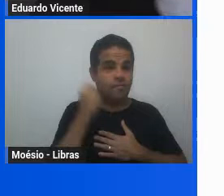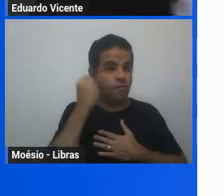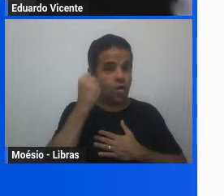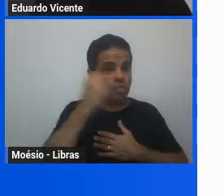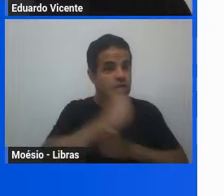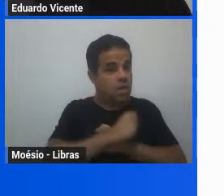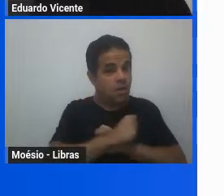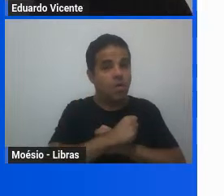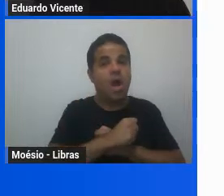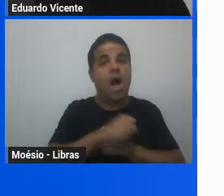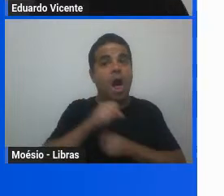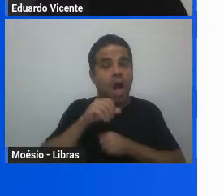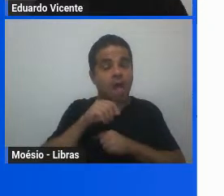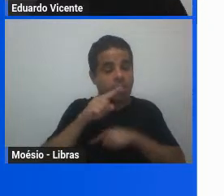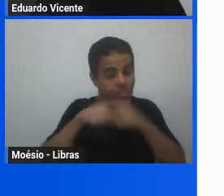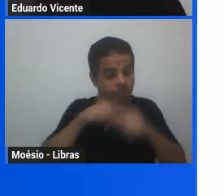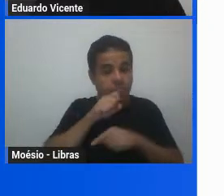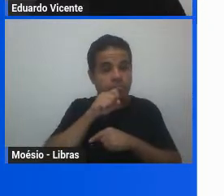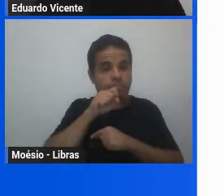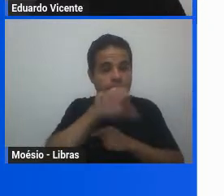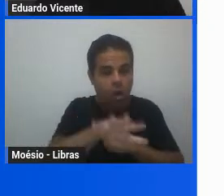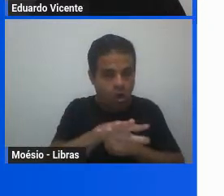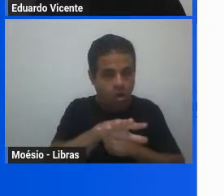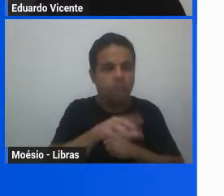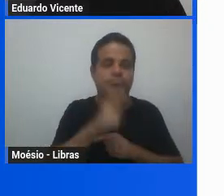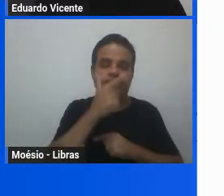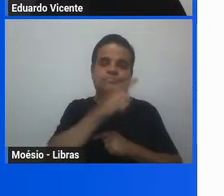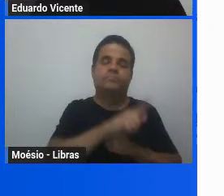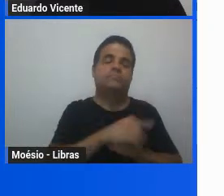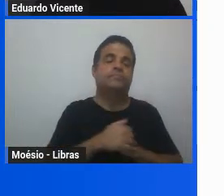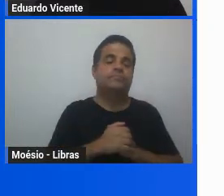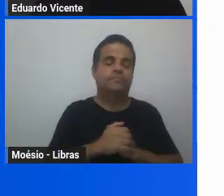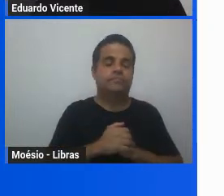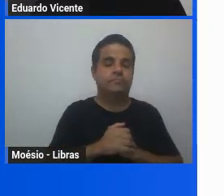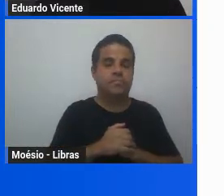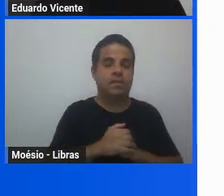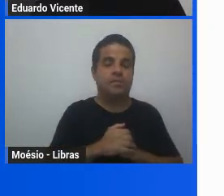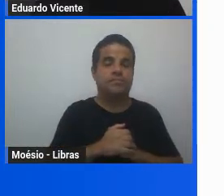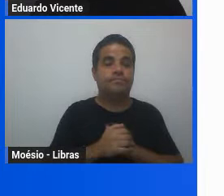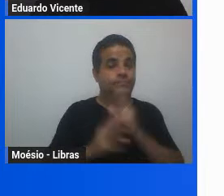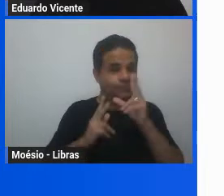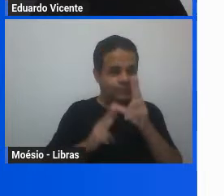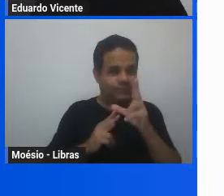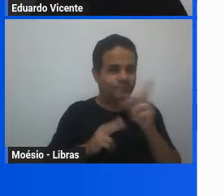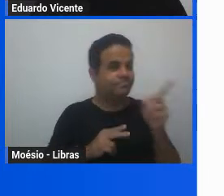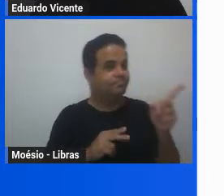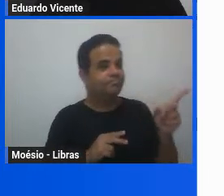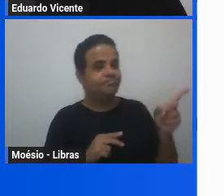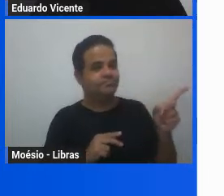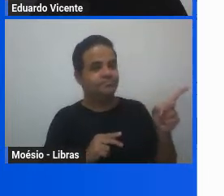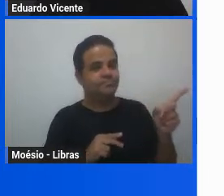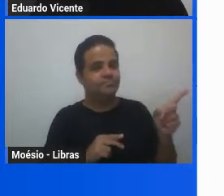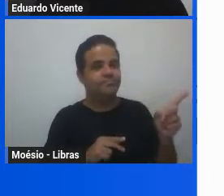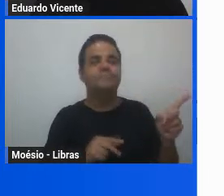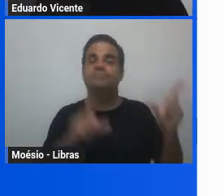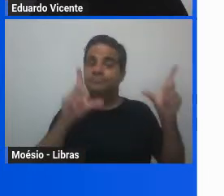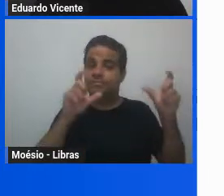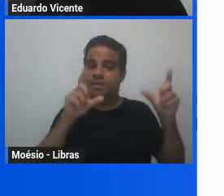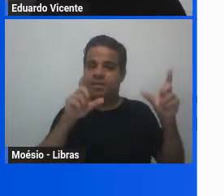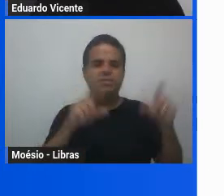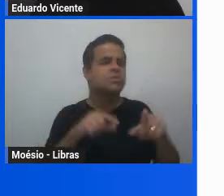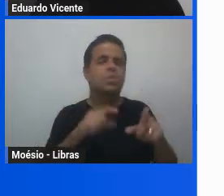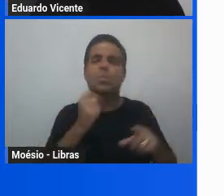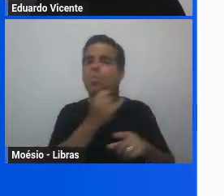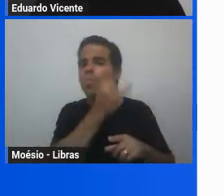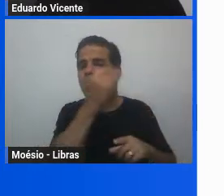o objeto venha a ser expelido. Desta maneira, desta imagem. Quantas vezes?